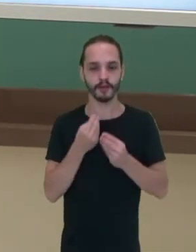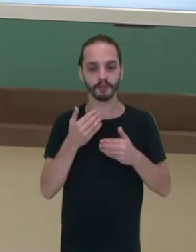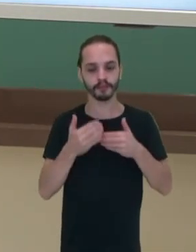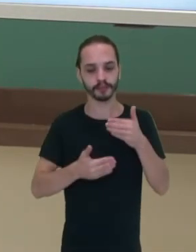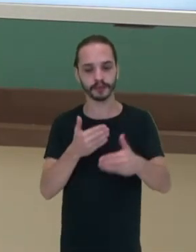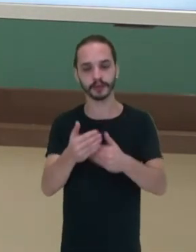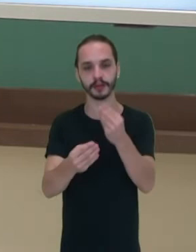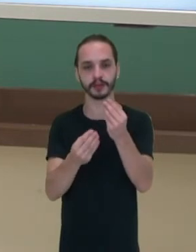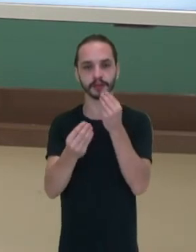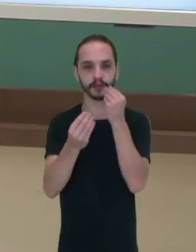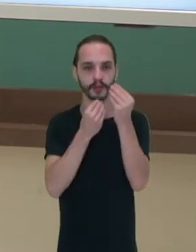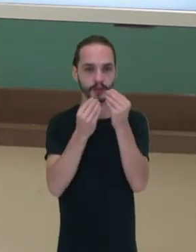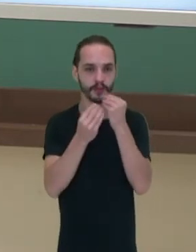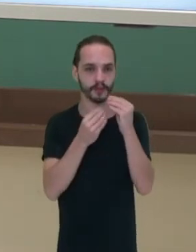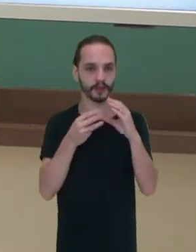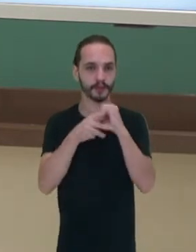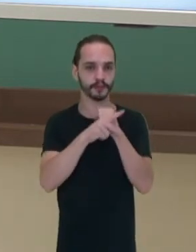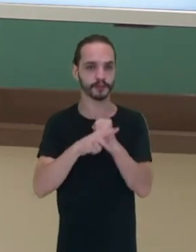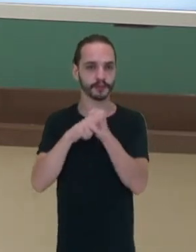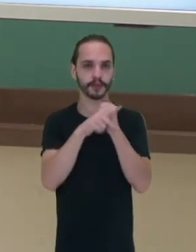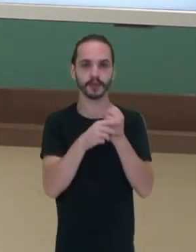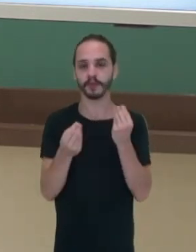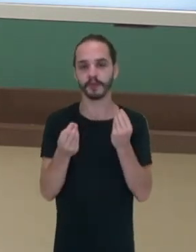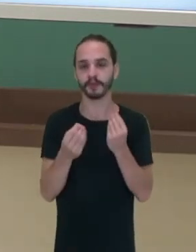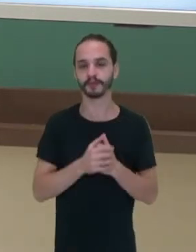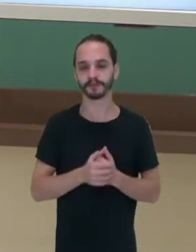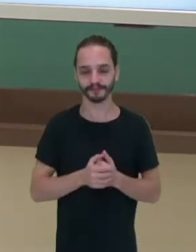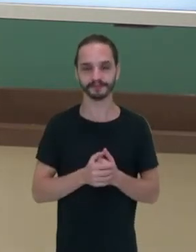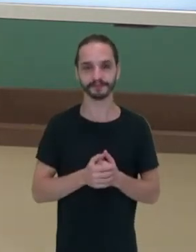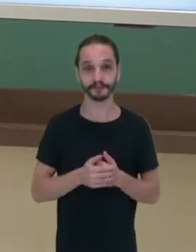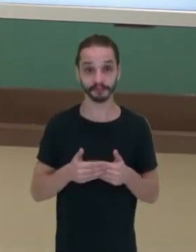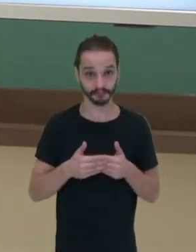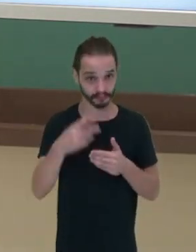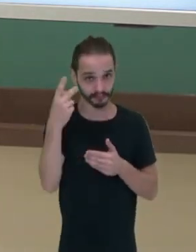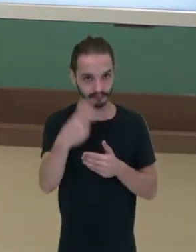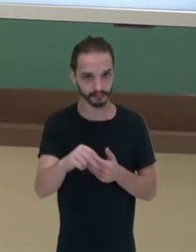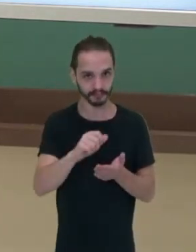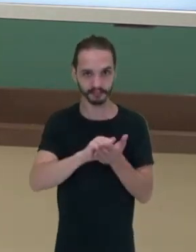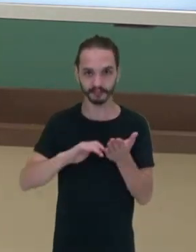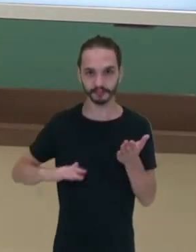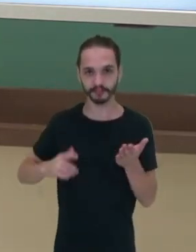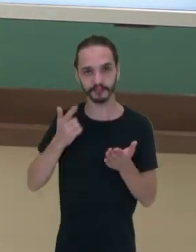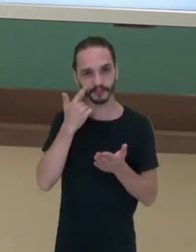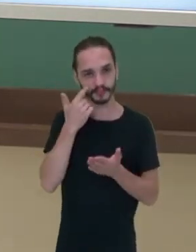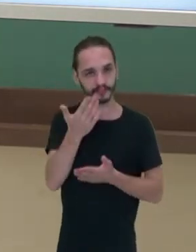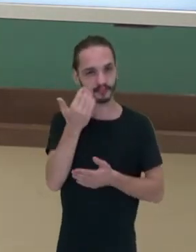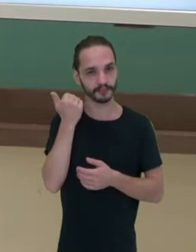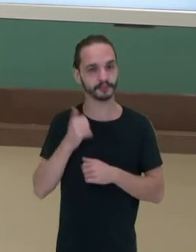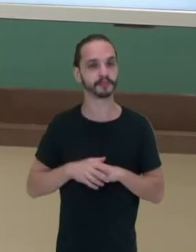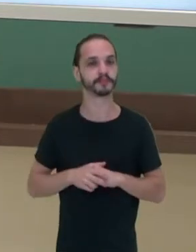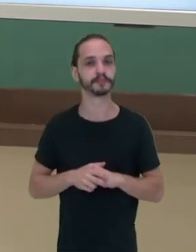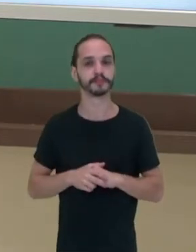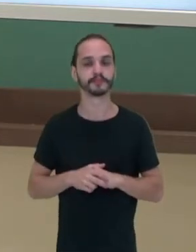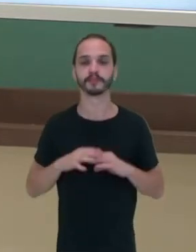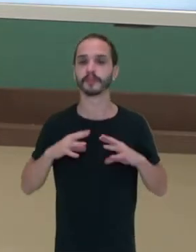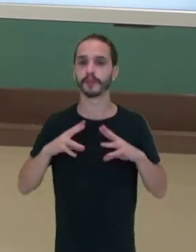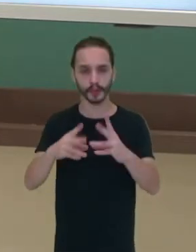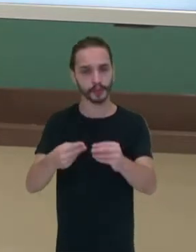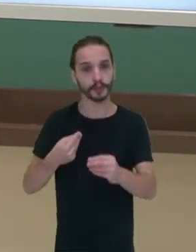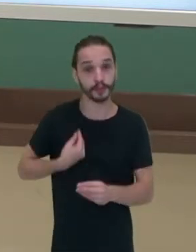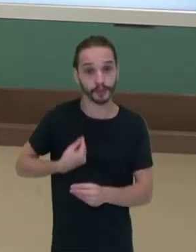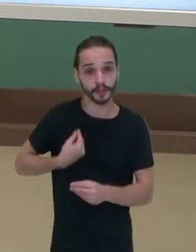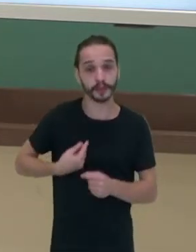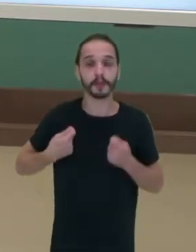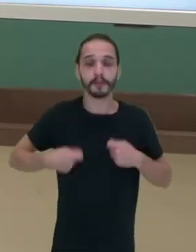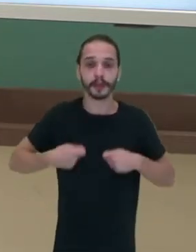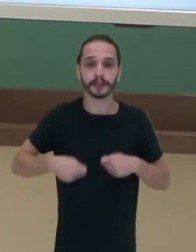alimentação destes organismos. Bora lá mais uma atividade? Então vem comigo. Todo ser vivo precisa de nutrientes